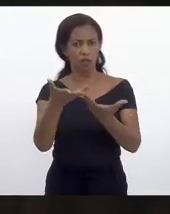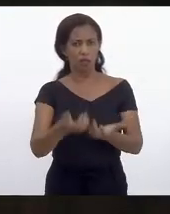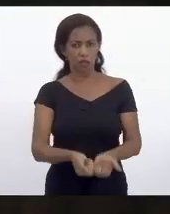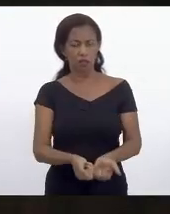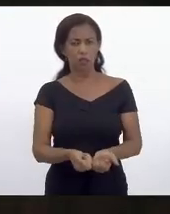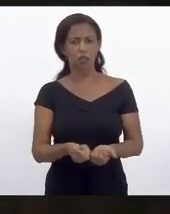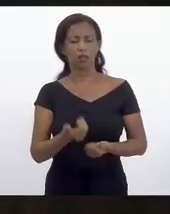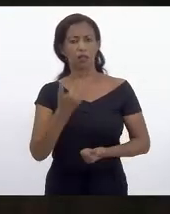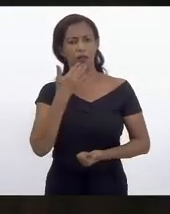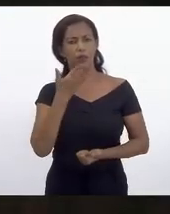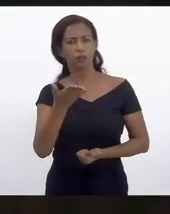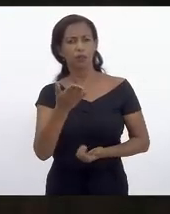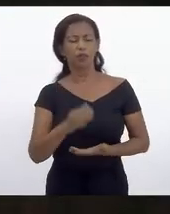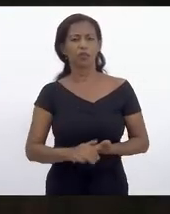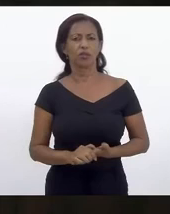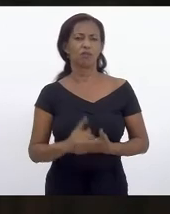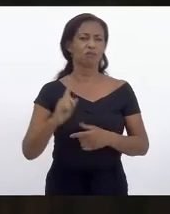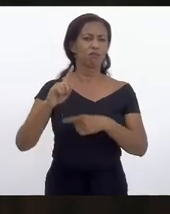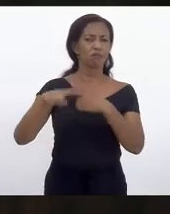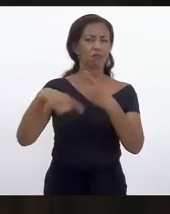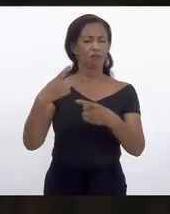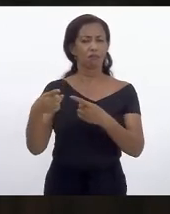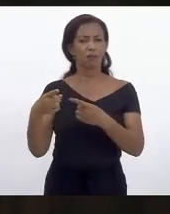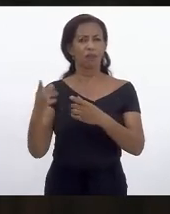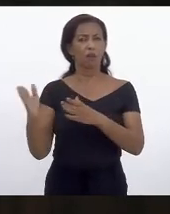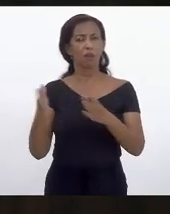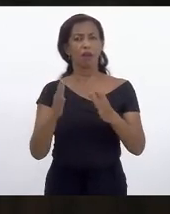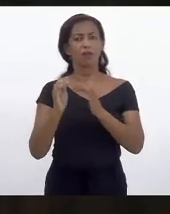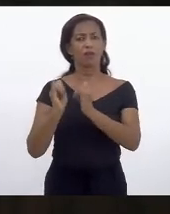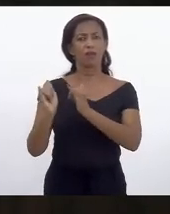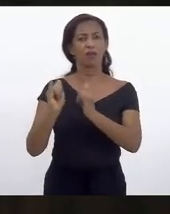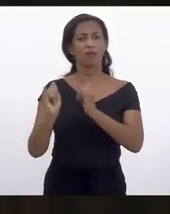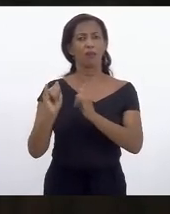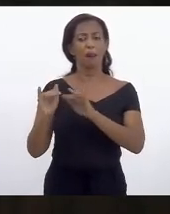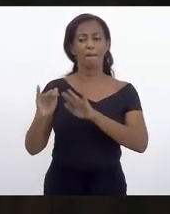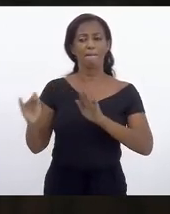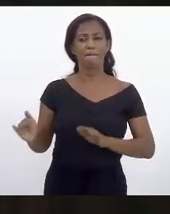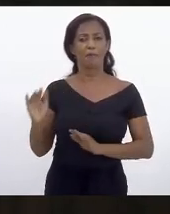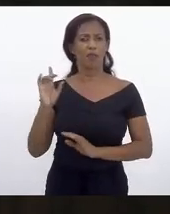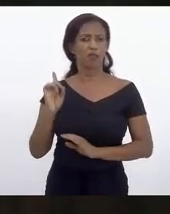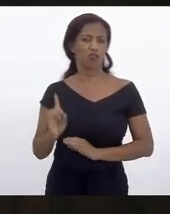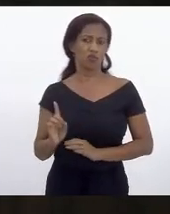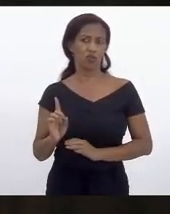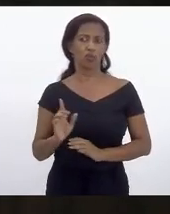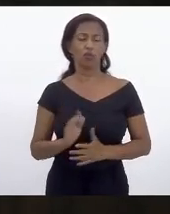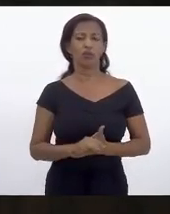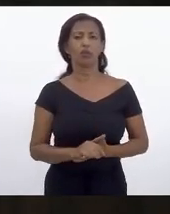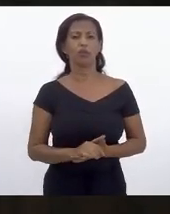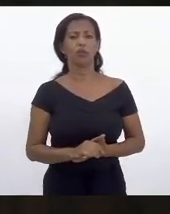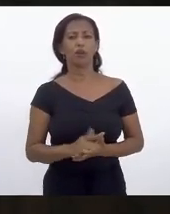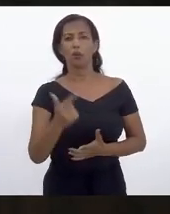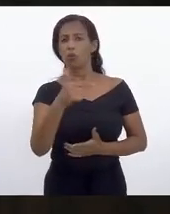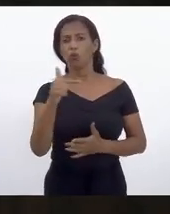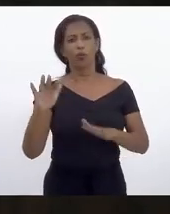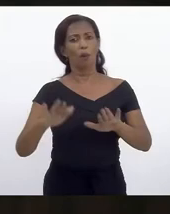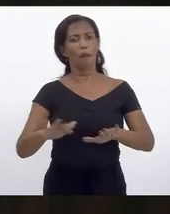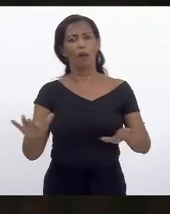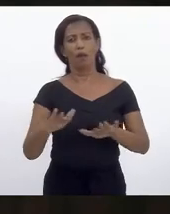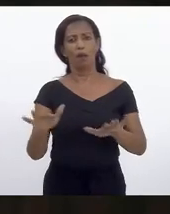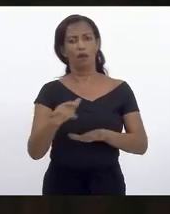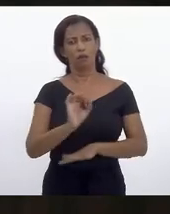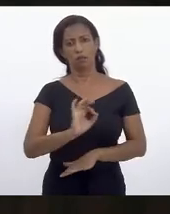vou pedir a Vossa Excelência que depois passe essa informação para a mesa diretora, uma vez que não estão mais